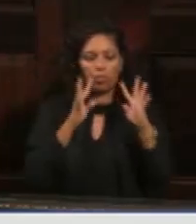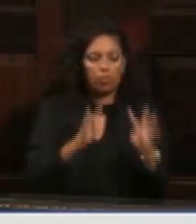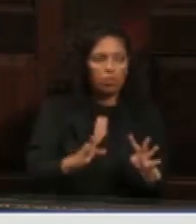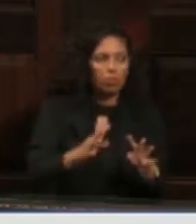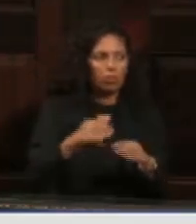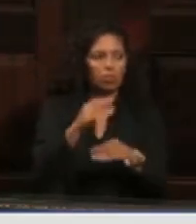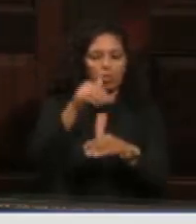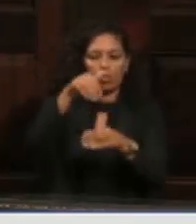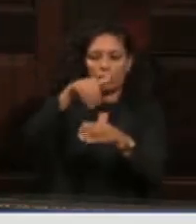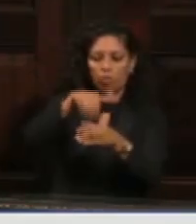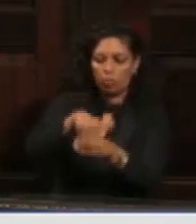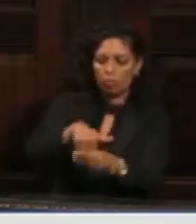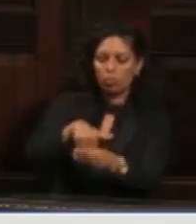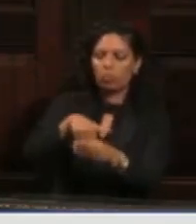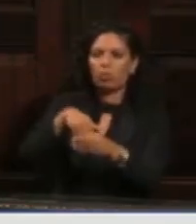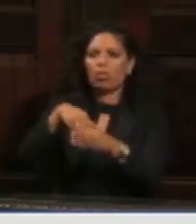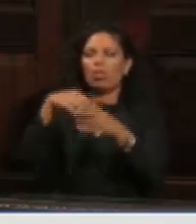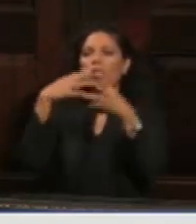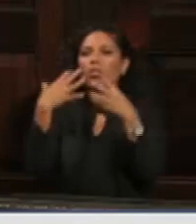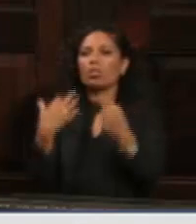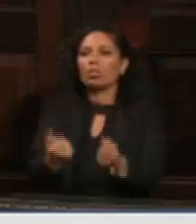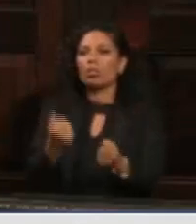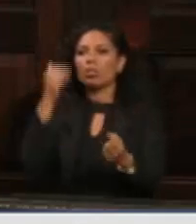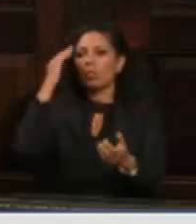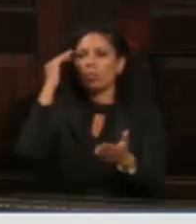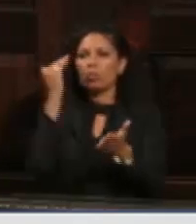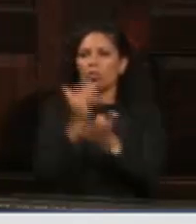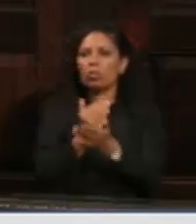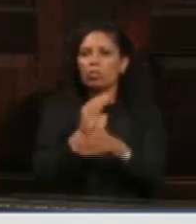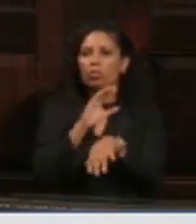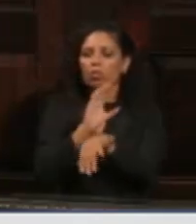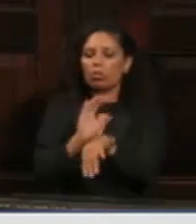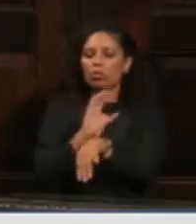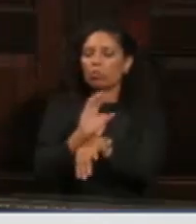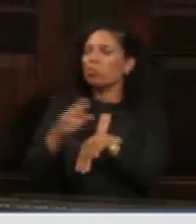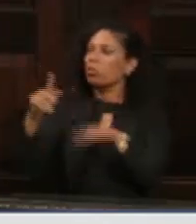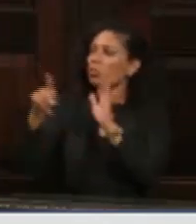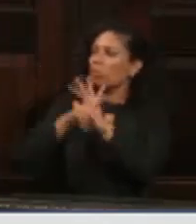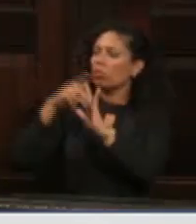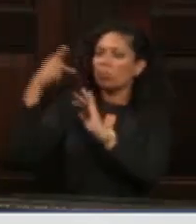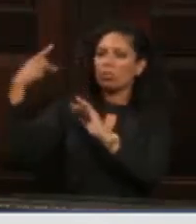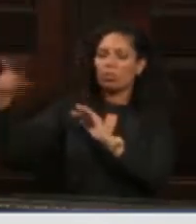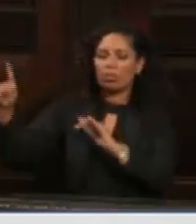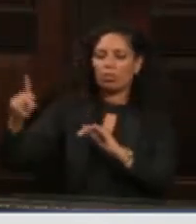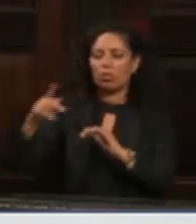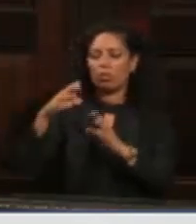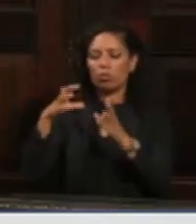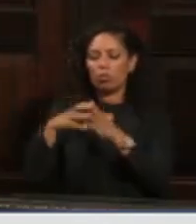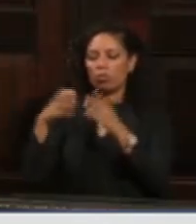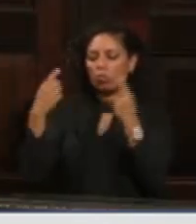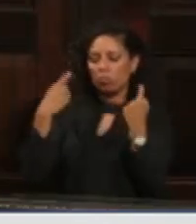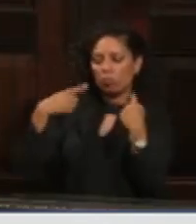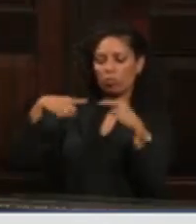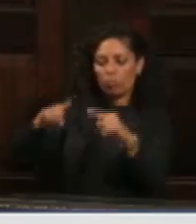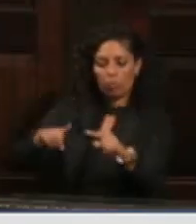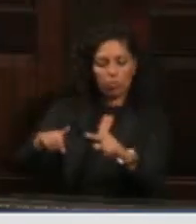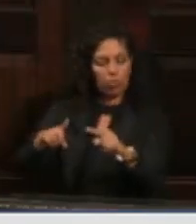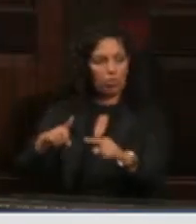da Constituição que estava em vigência, que está em vigência naquele país, né? A oposição, ou boa parte dela,